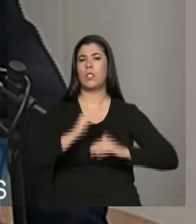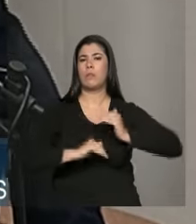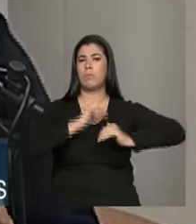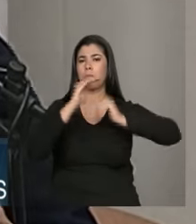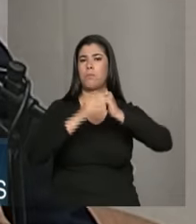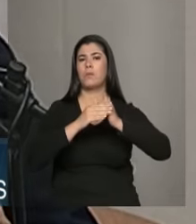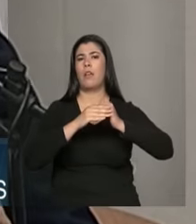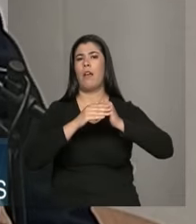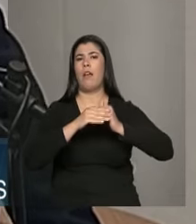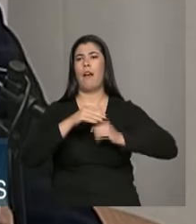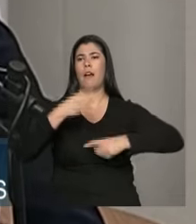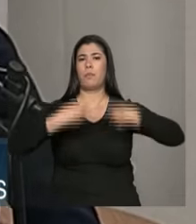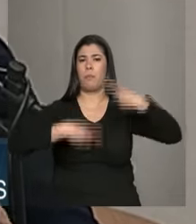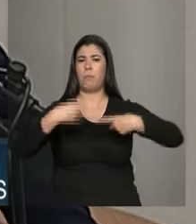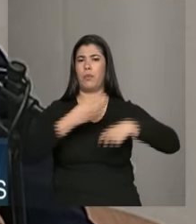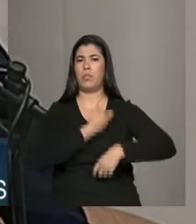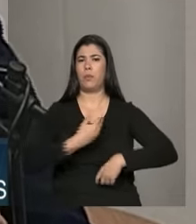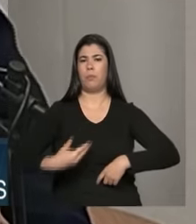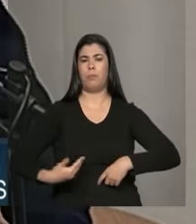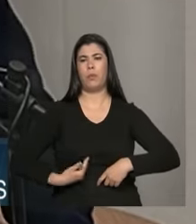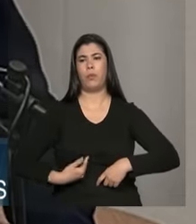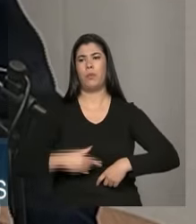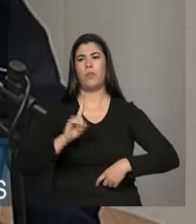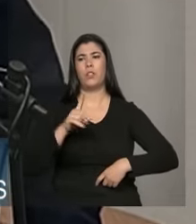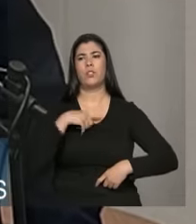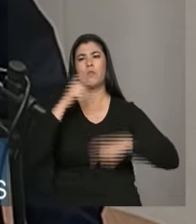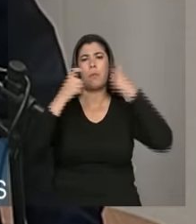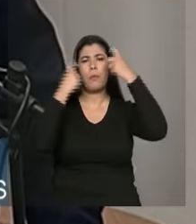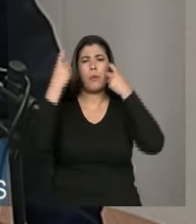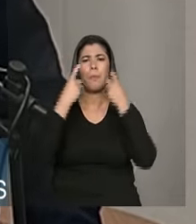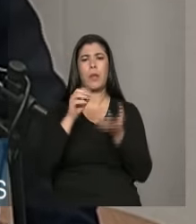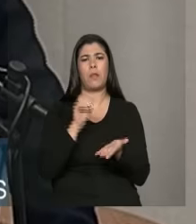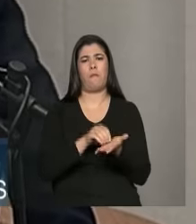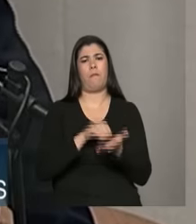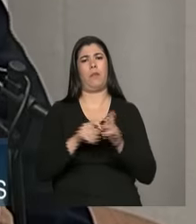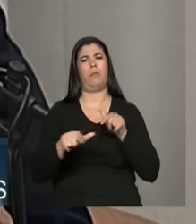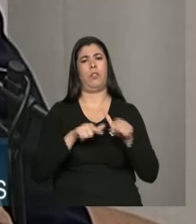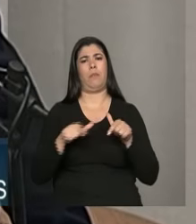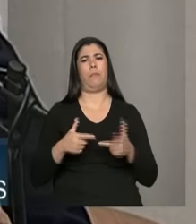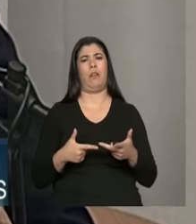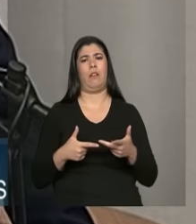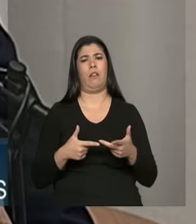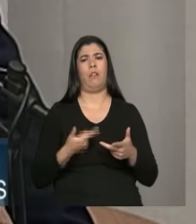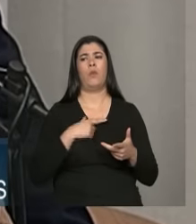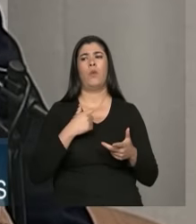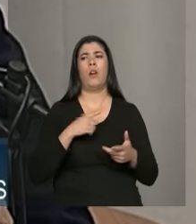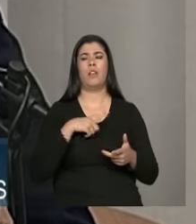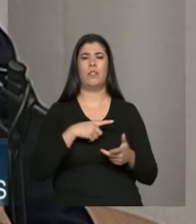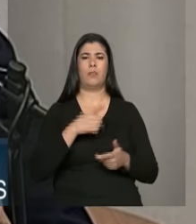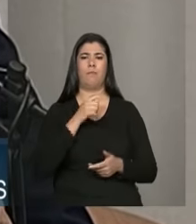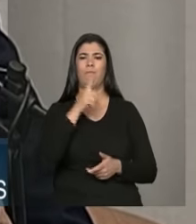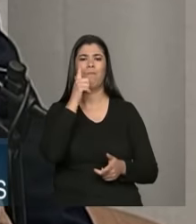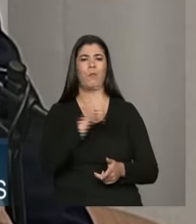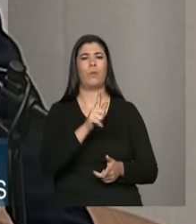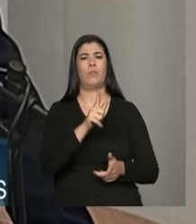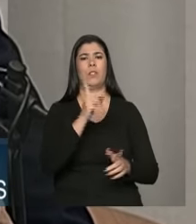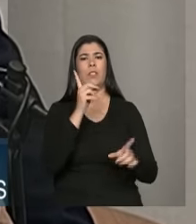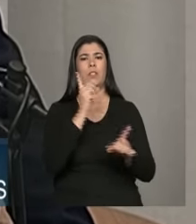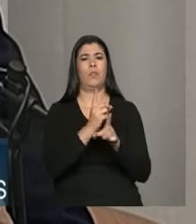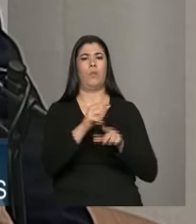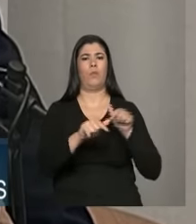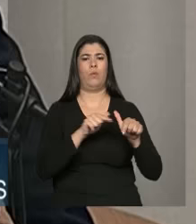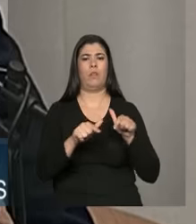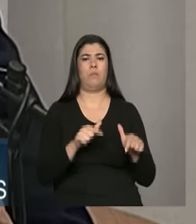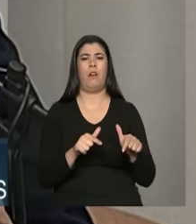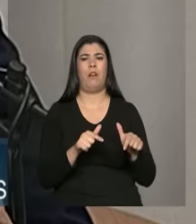desemprego porque a gente tem observado que há reincidência se a pessoa não tem uma alternativa de inserção né